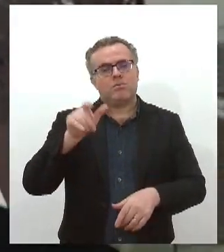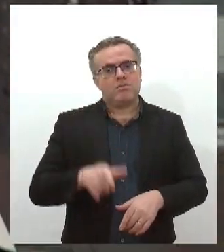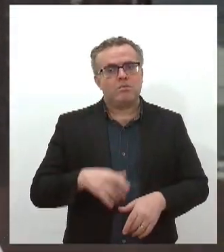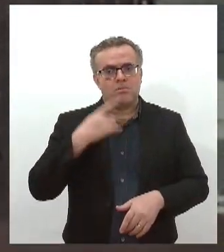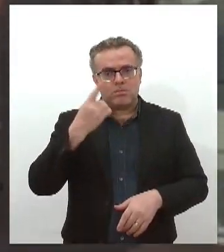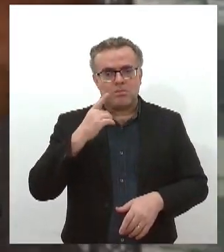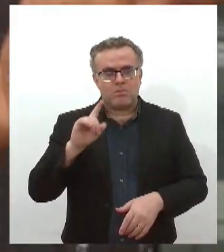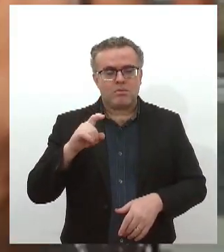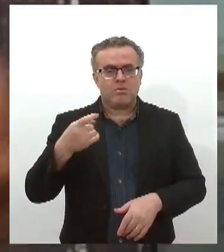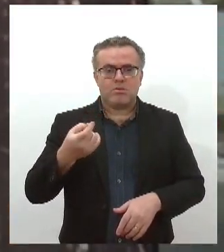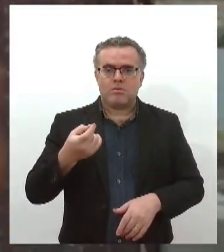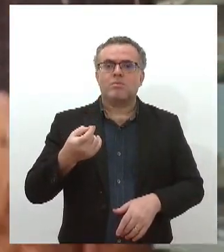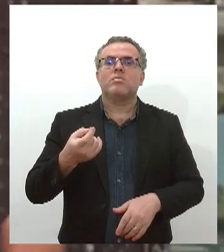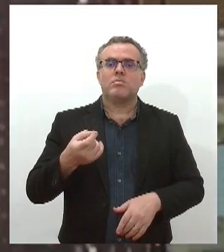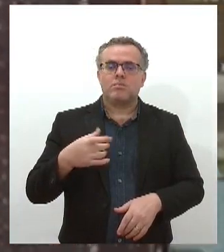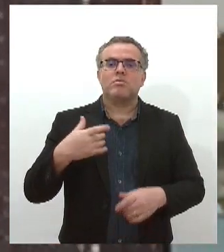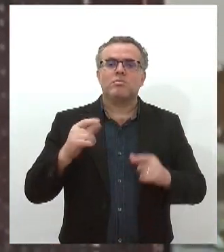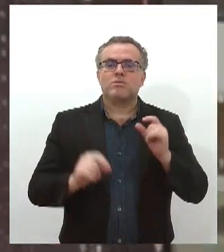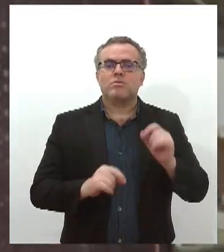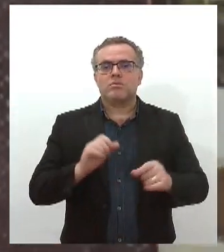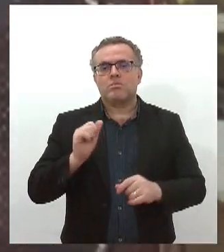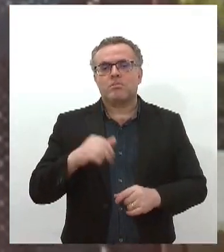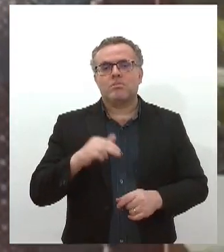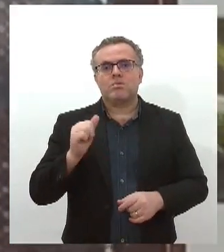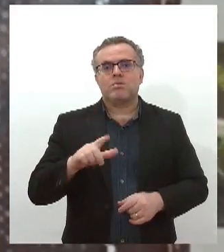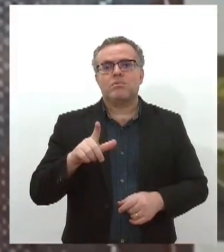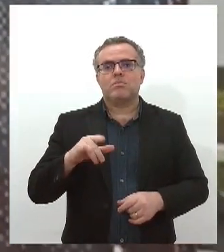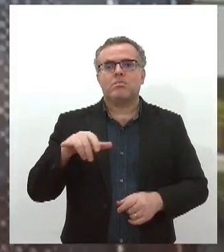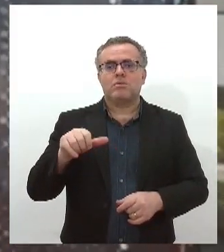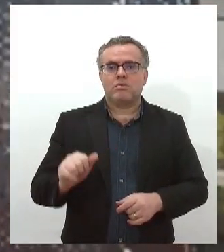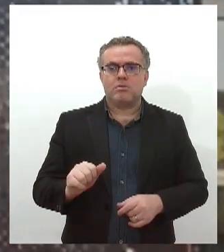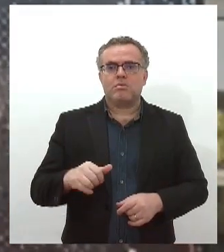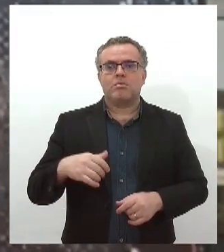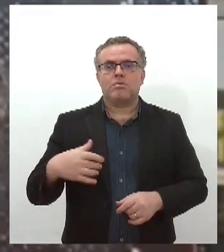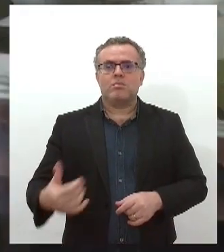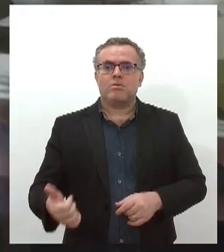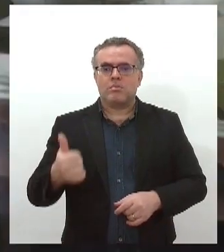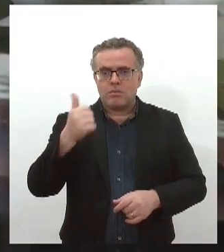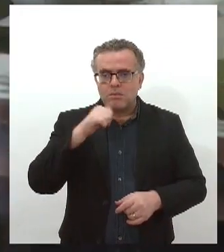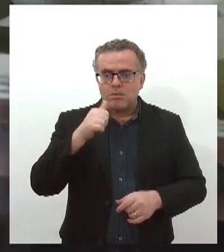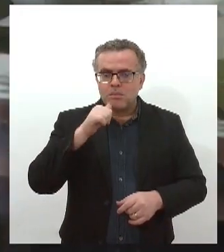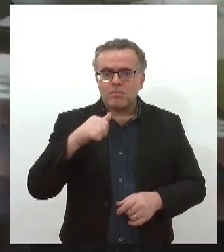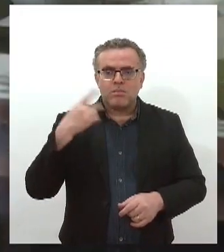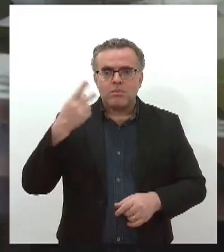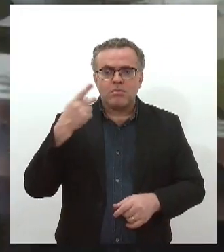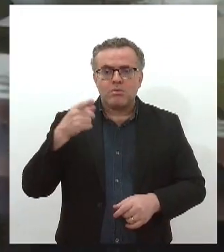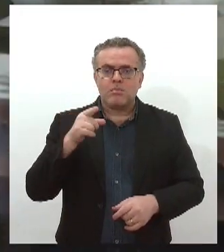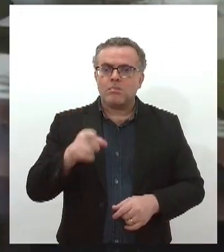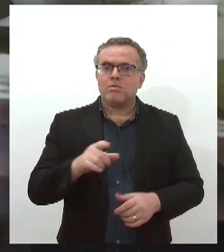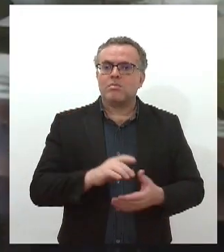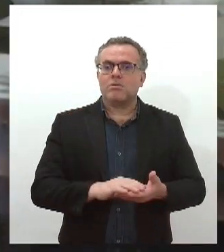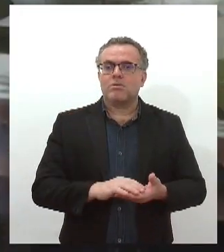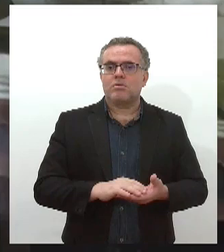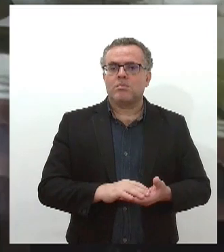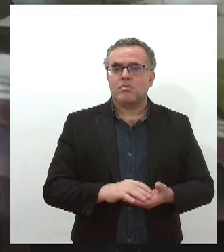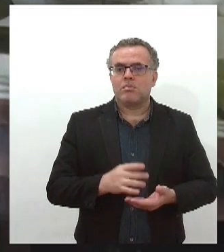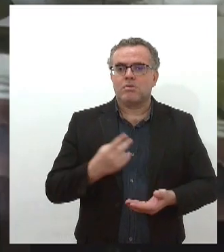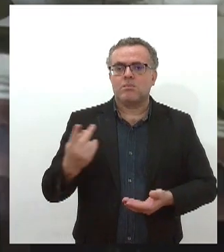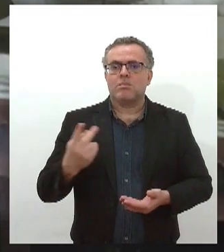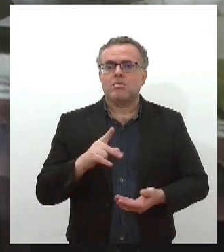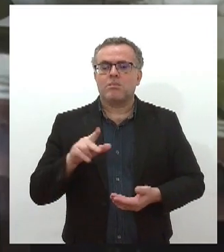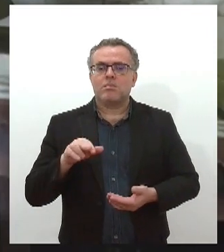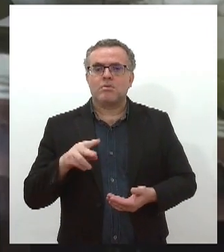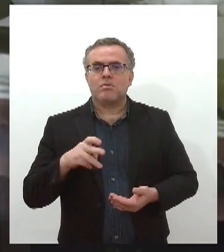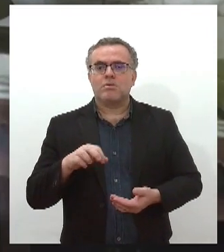Lúcia também se enquadra no cenário das mulheres na política. Eu e meu irmão, o poeta Mário Jorge, nós tivemos